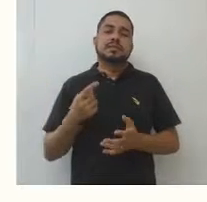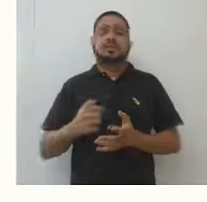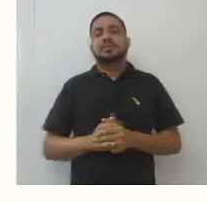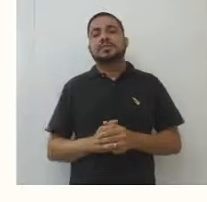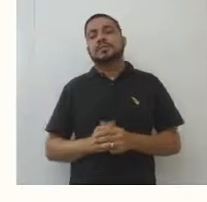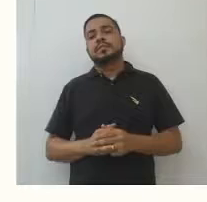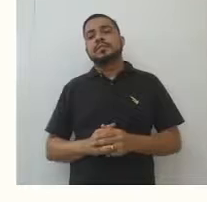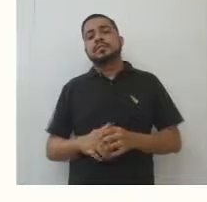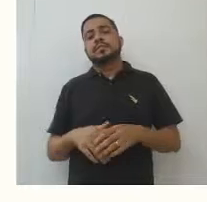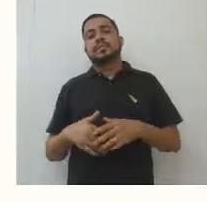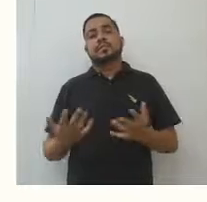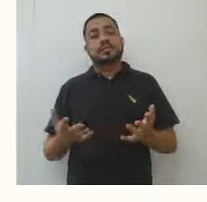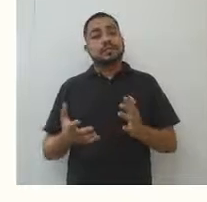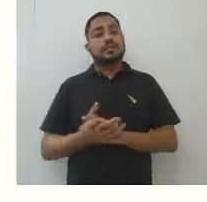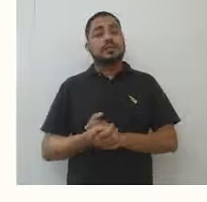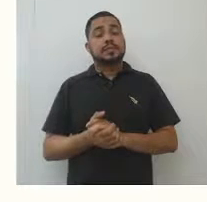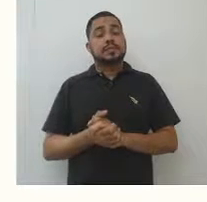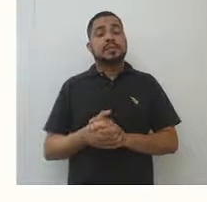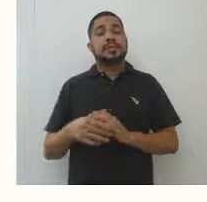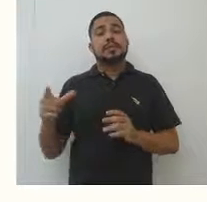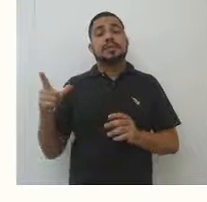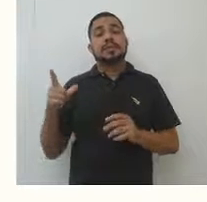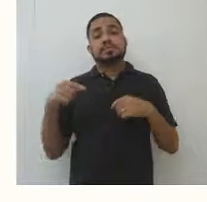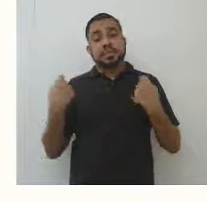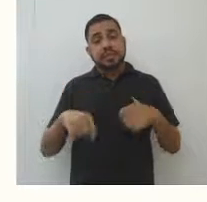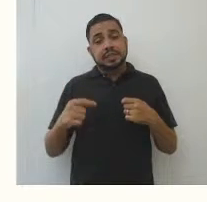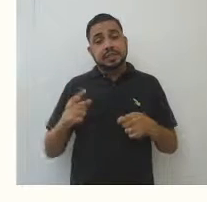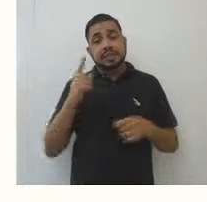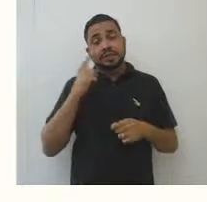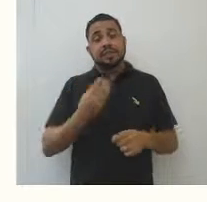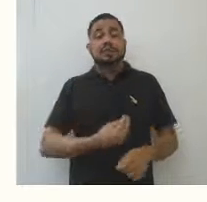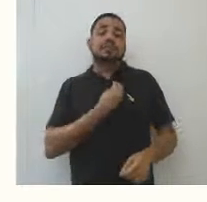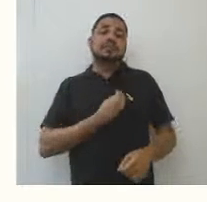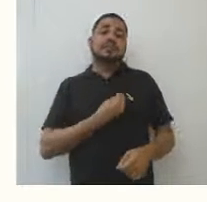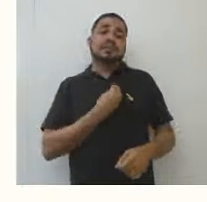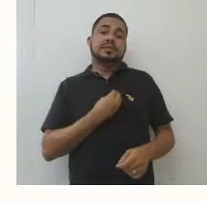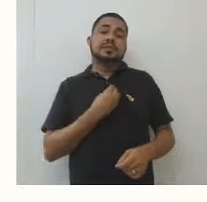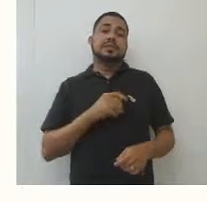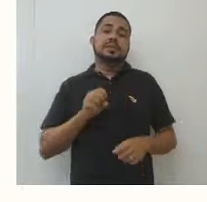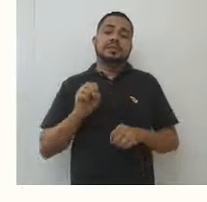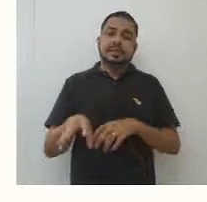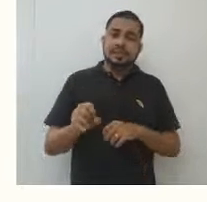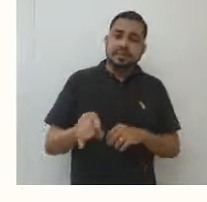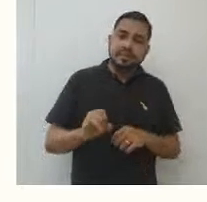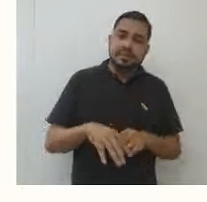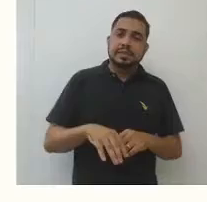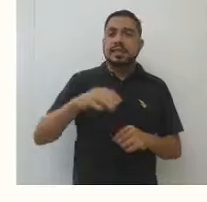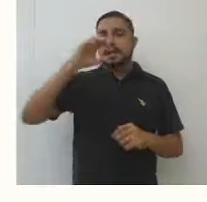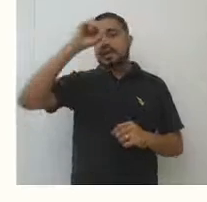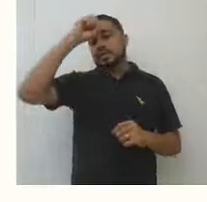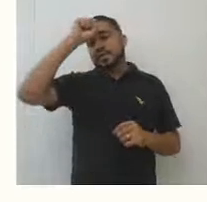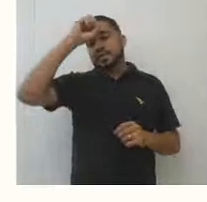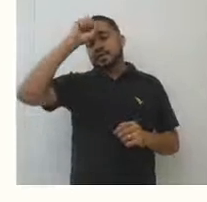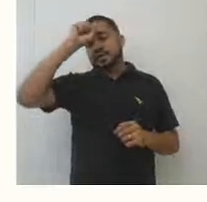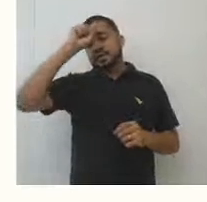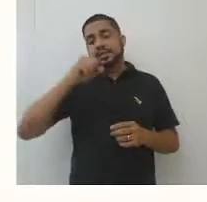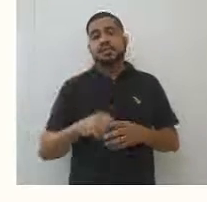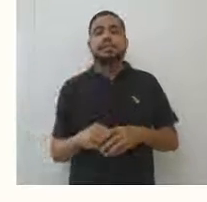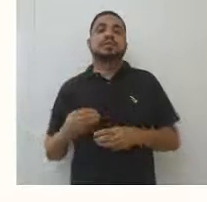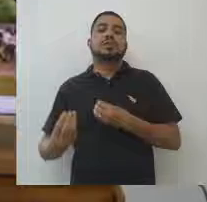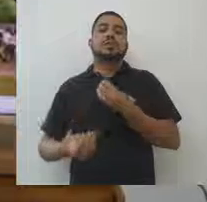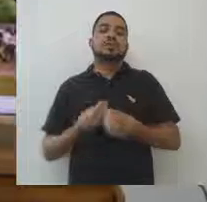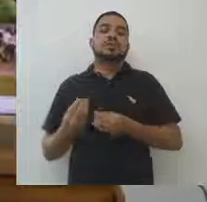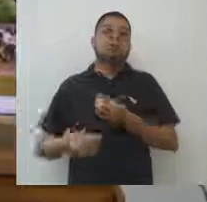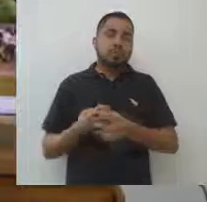isso? Ela tem que ser vivenciada, ensinada, aprendida e, vamos